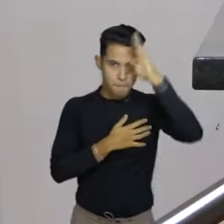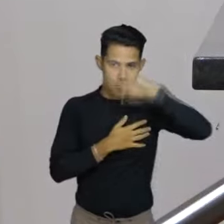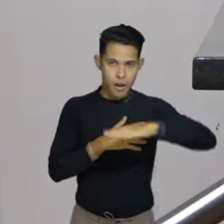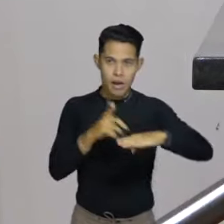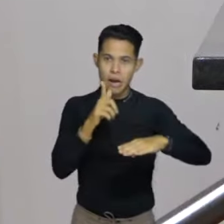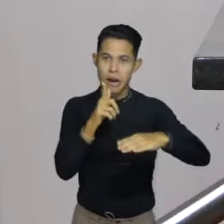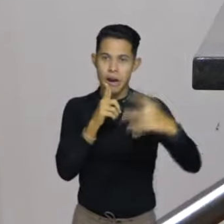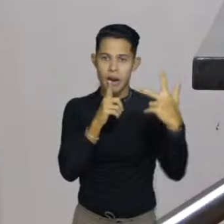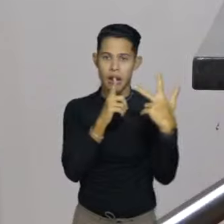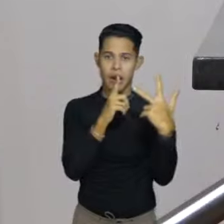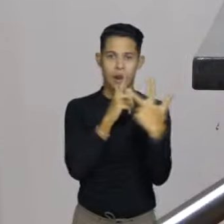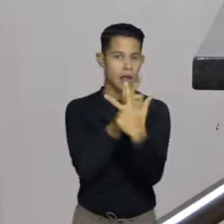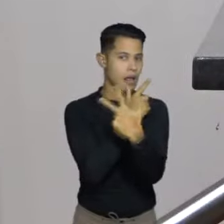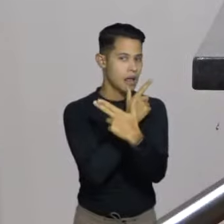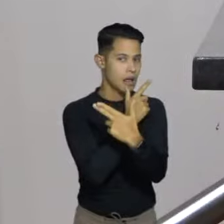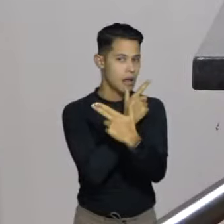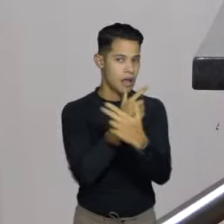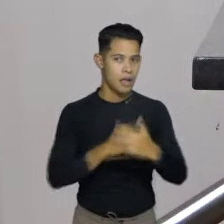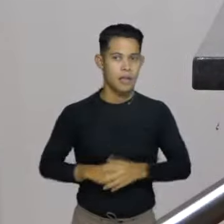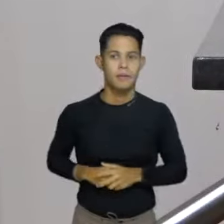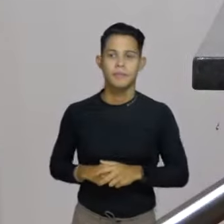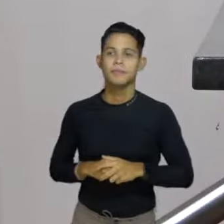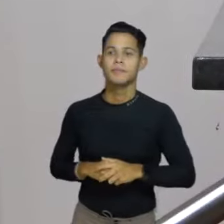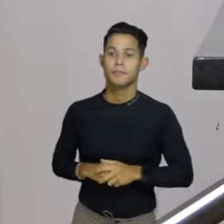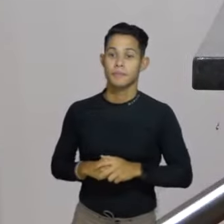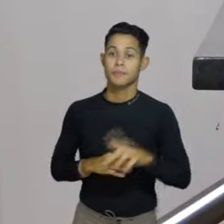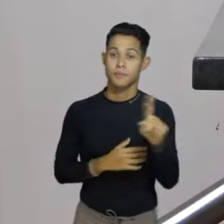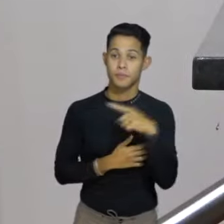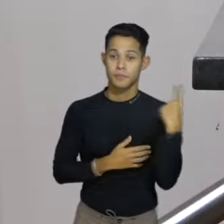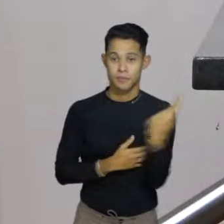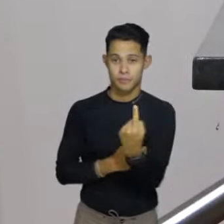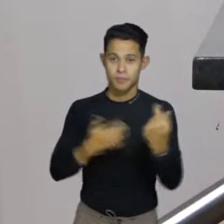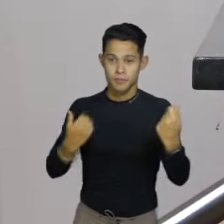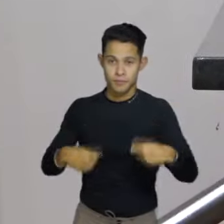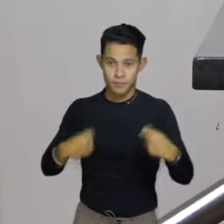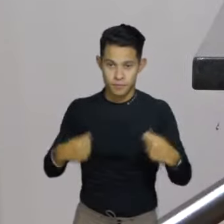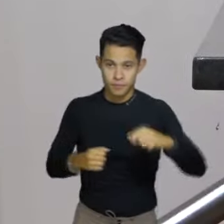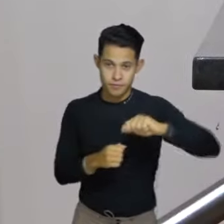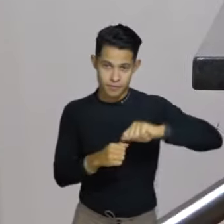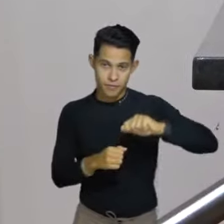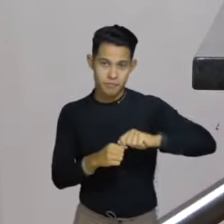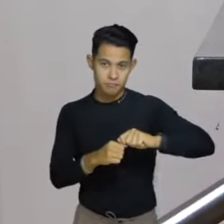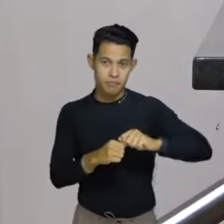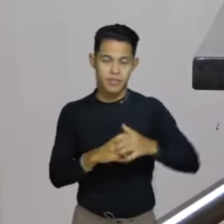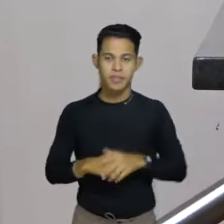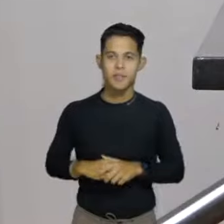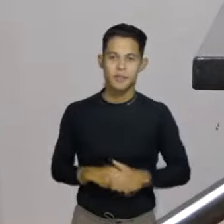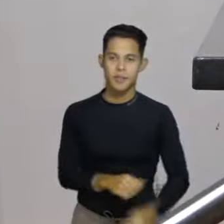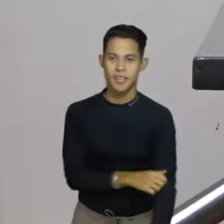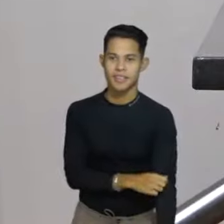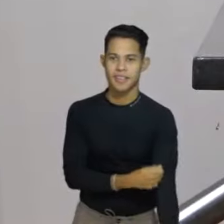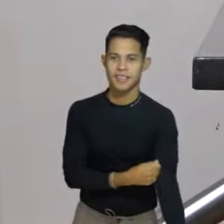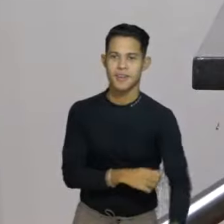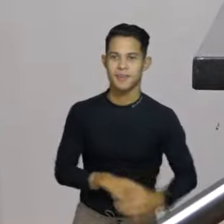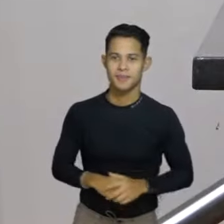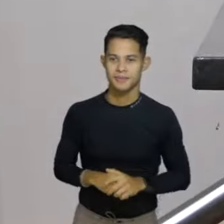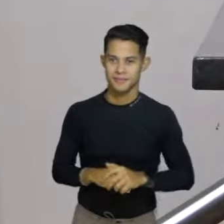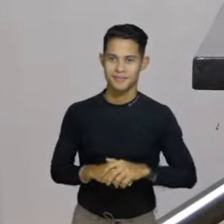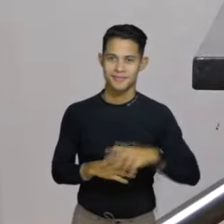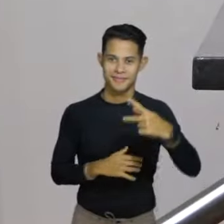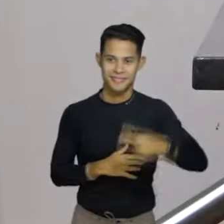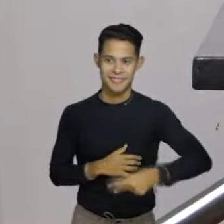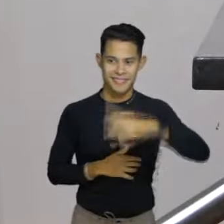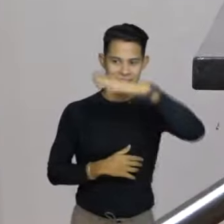e pedofilia a gente precisa fazer algo a gente precisa mudar essa realidade no Brasil ah o deputado que me